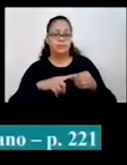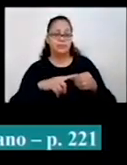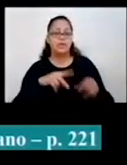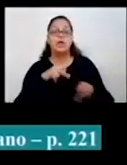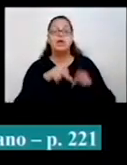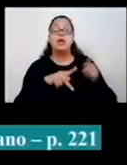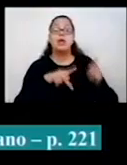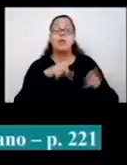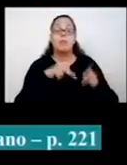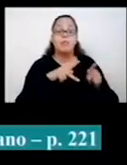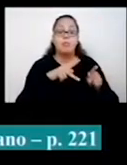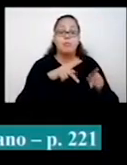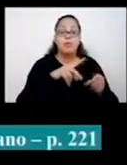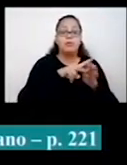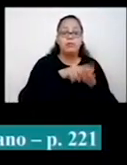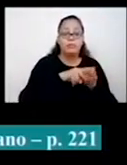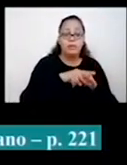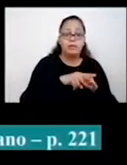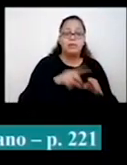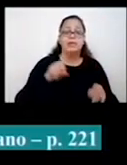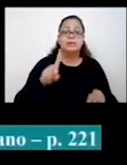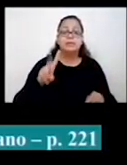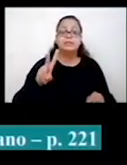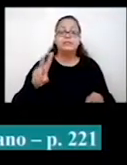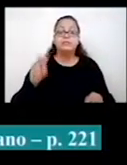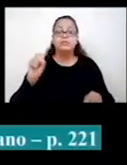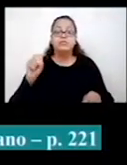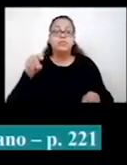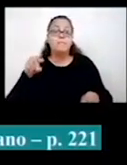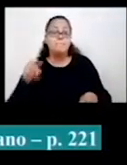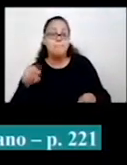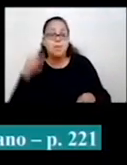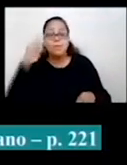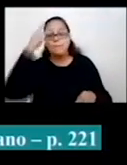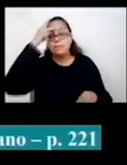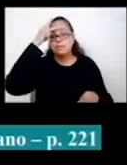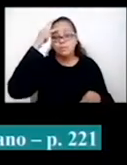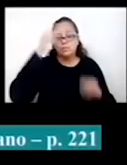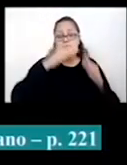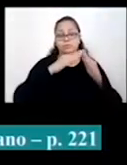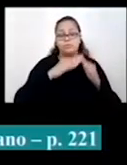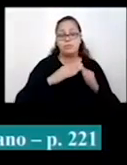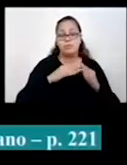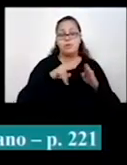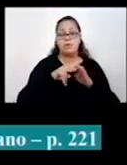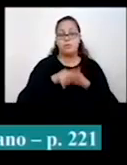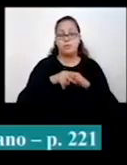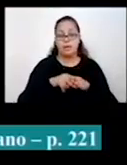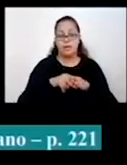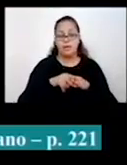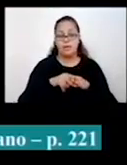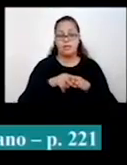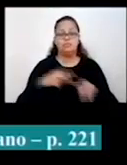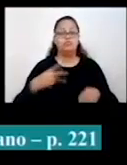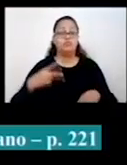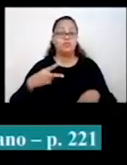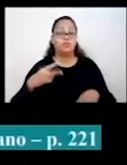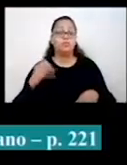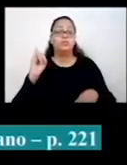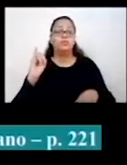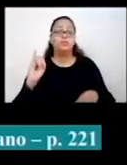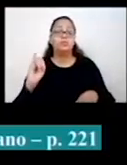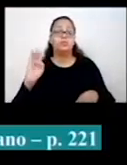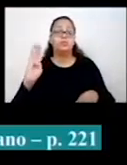temos aqui a população do município de Barretos, 128 mil habitantes aproximadamente, de acordo aí com o IBGE,